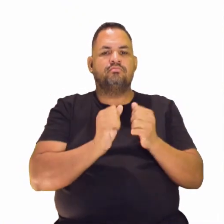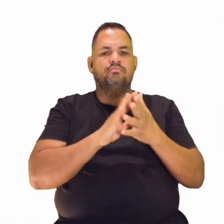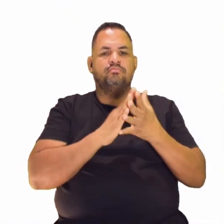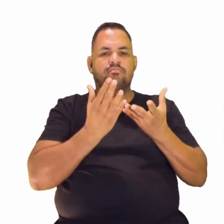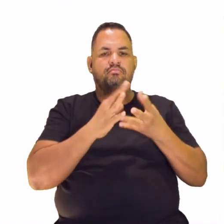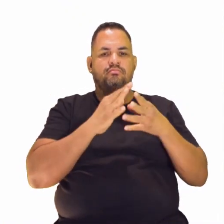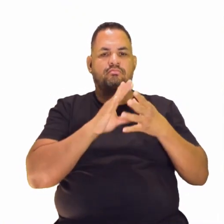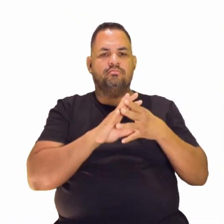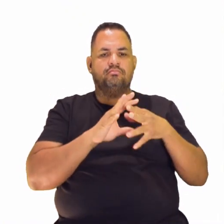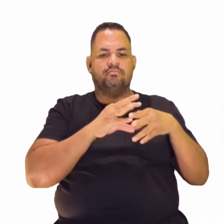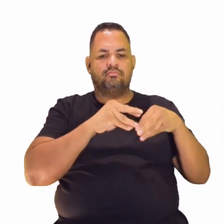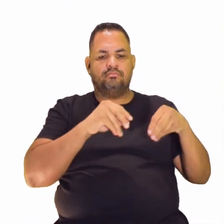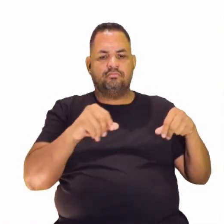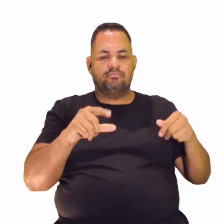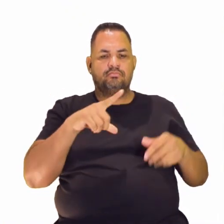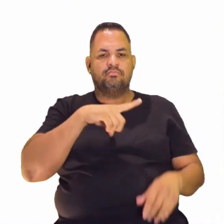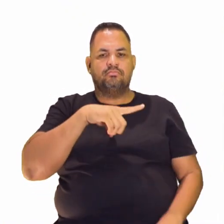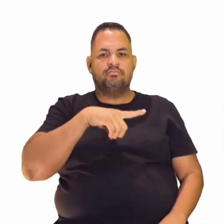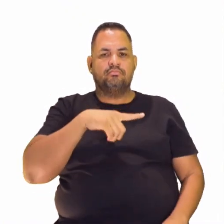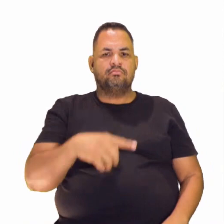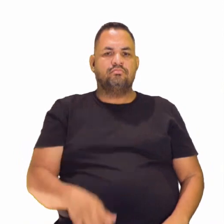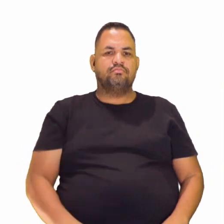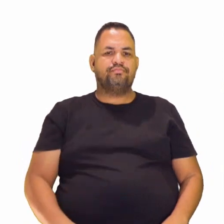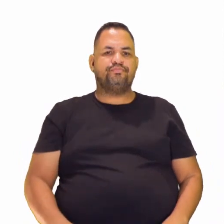Tá? E tem outras.